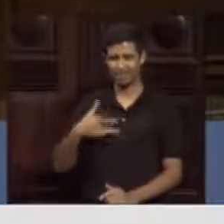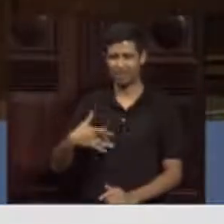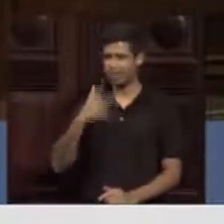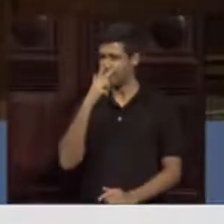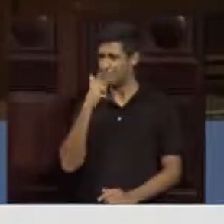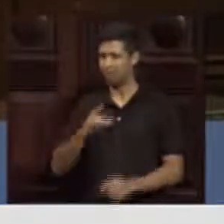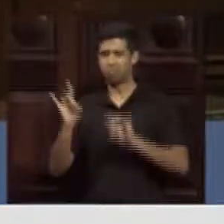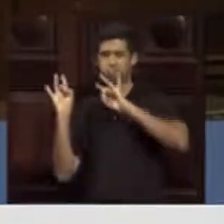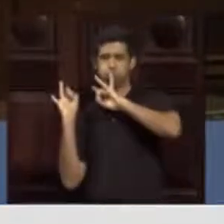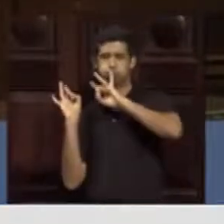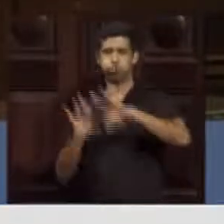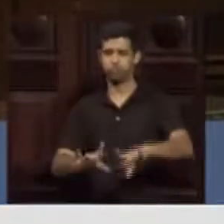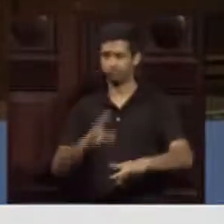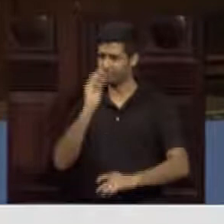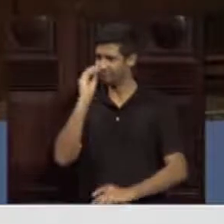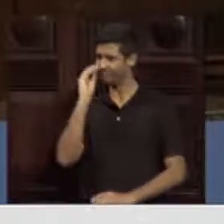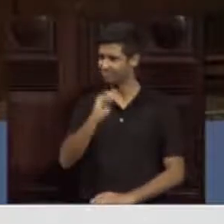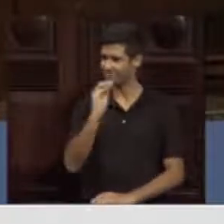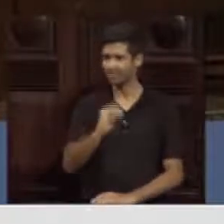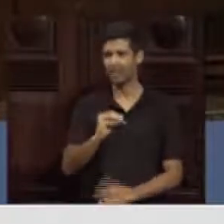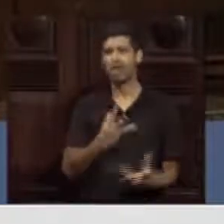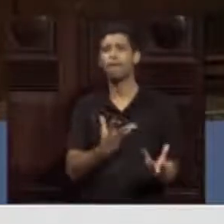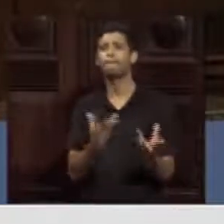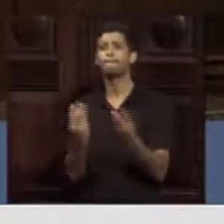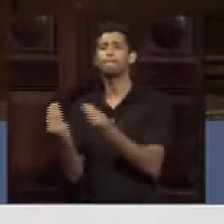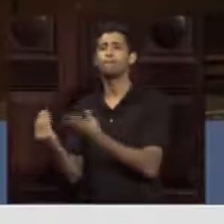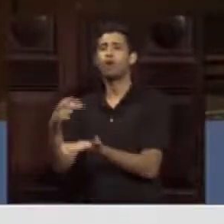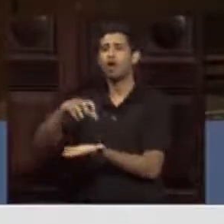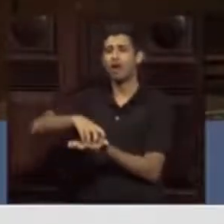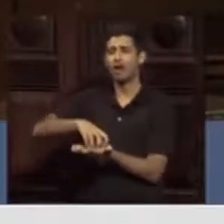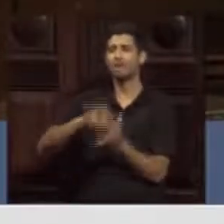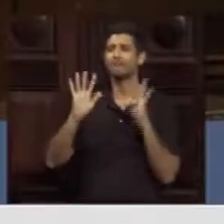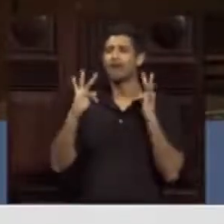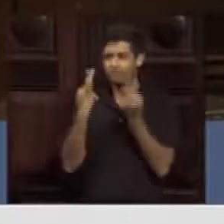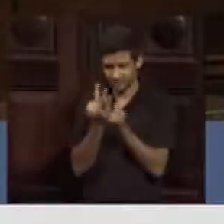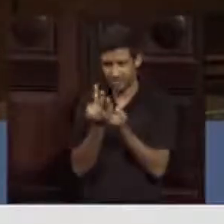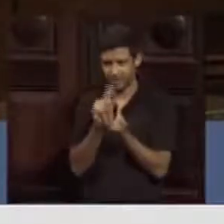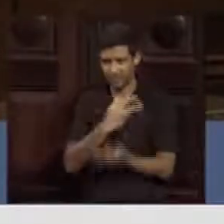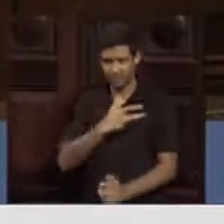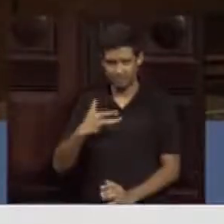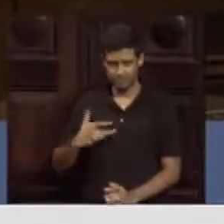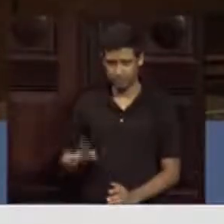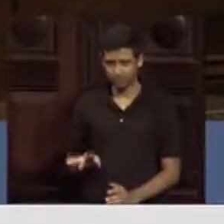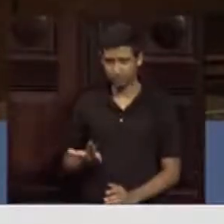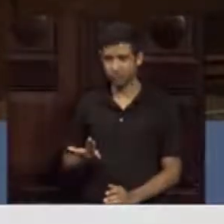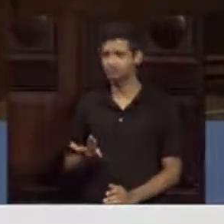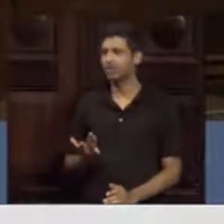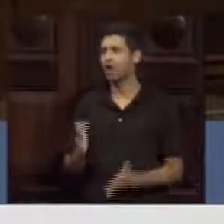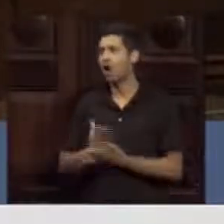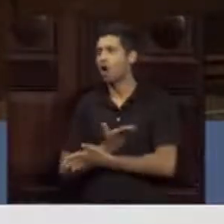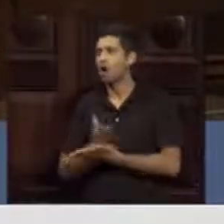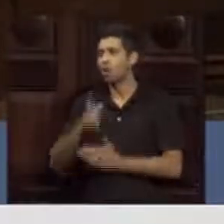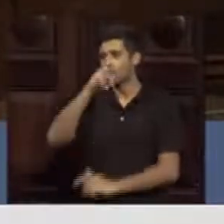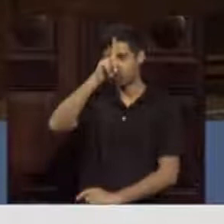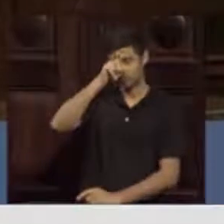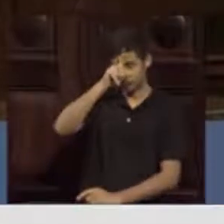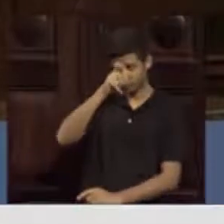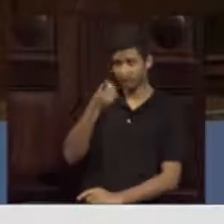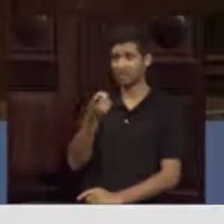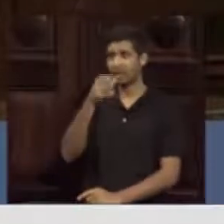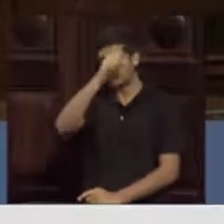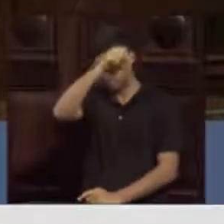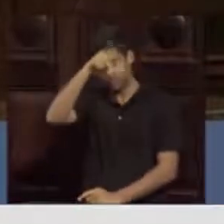às traças. Clínicas da família que não funcionam, hospitais municipais sem